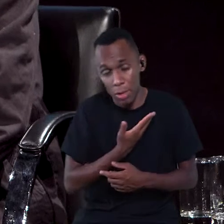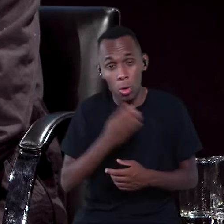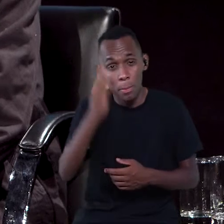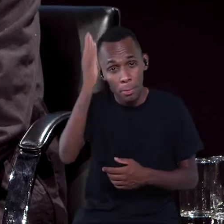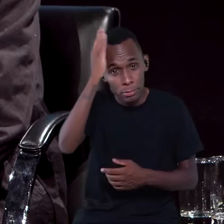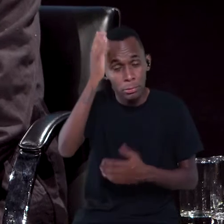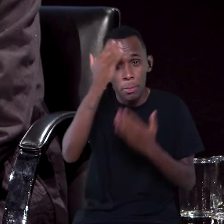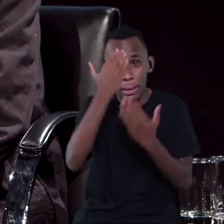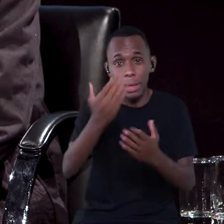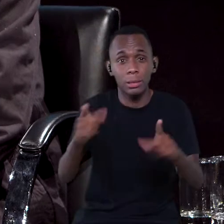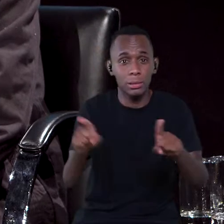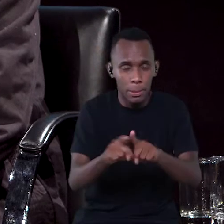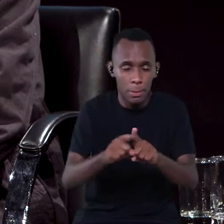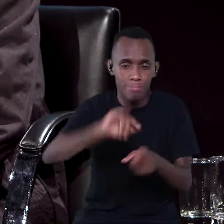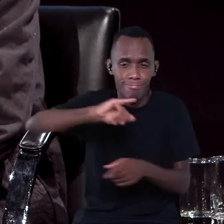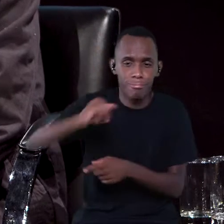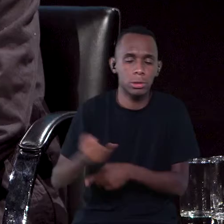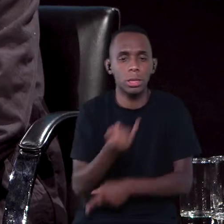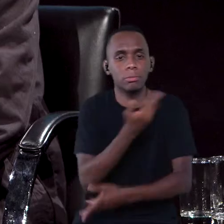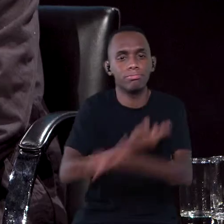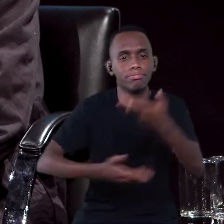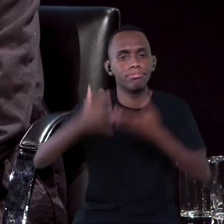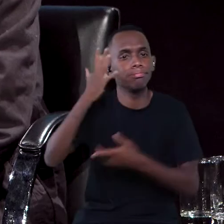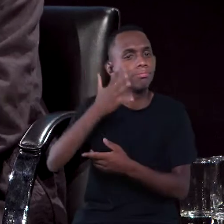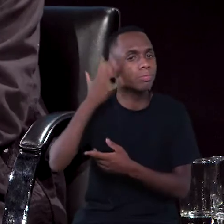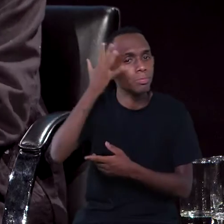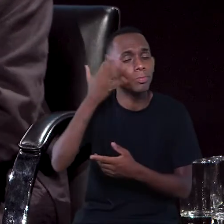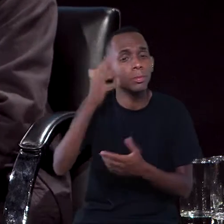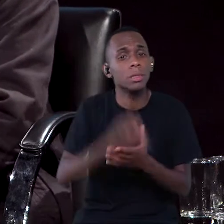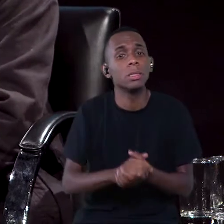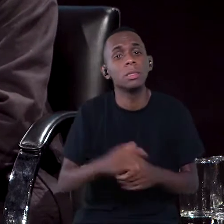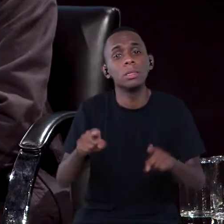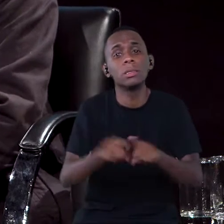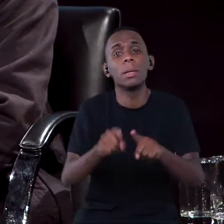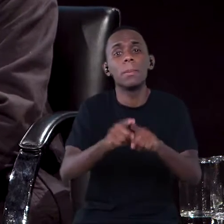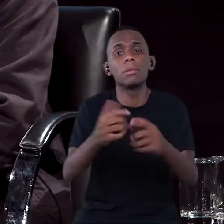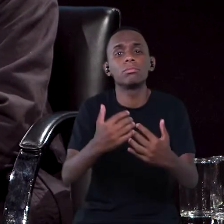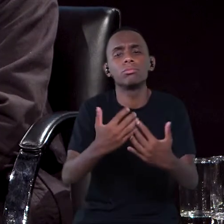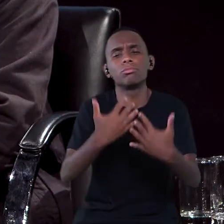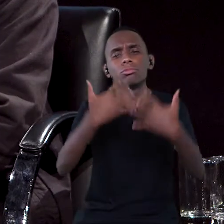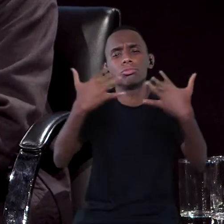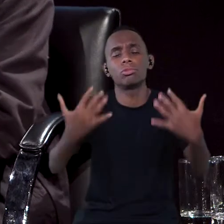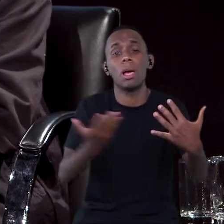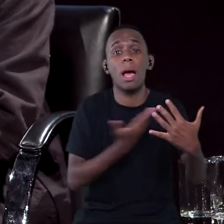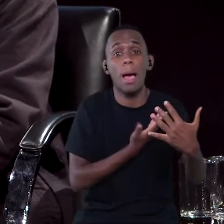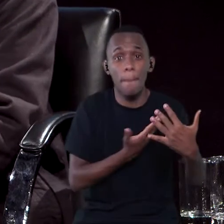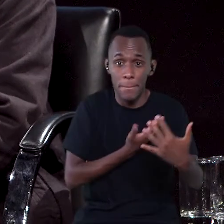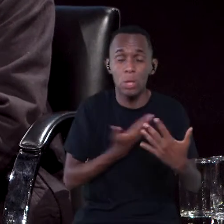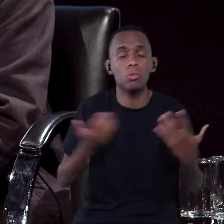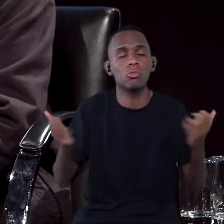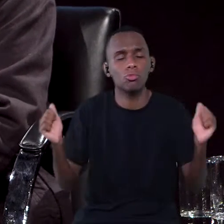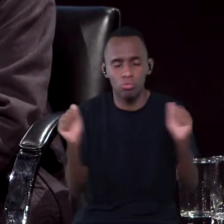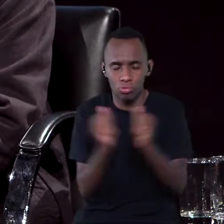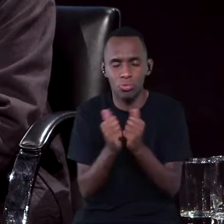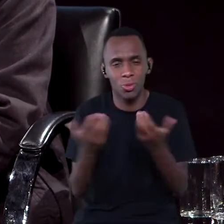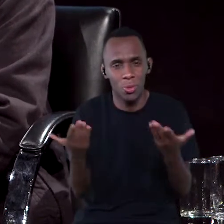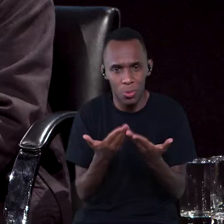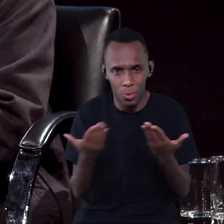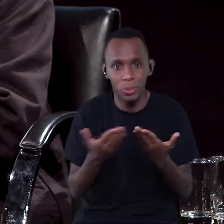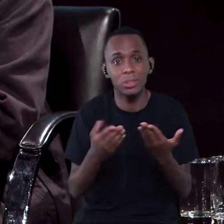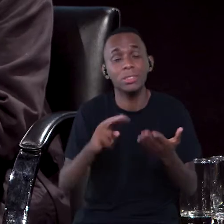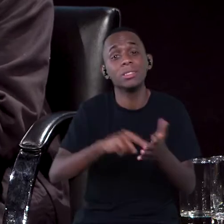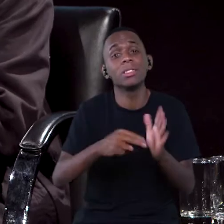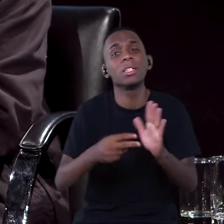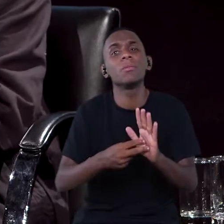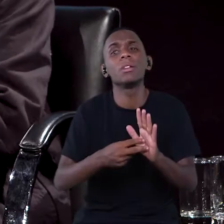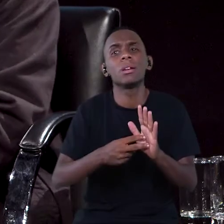SESC a oportunidade desse encontro, dessa conversa, e aos inúmeros amigos e amigas que estão conosco há tanto tempo e que hoje se encontram aqui e representam